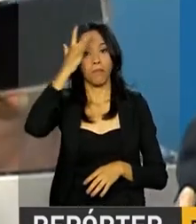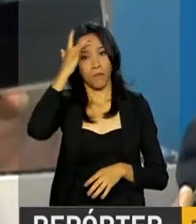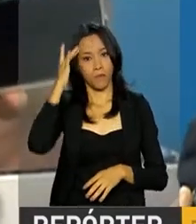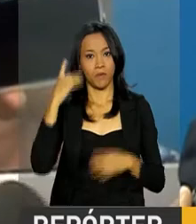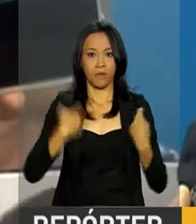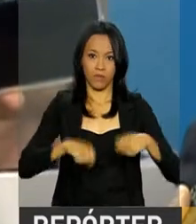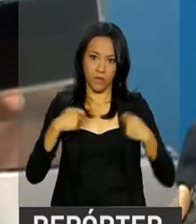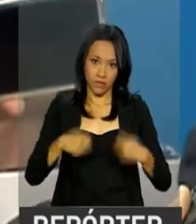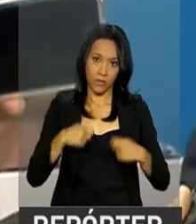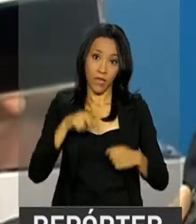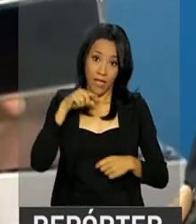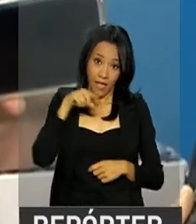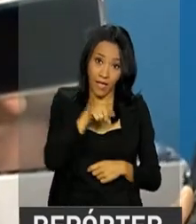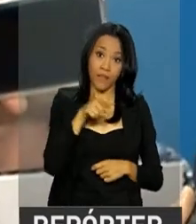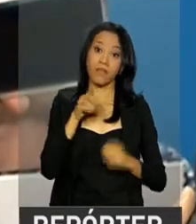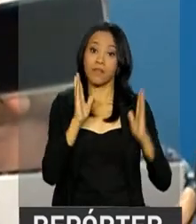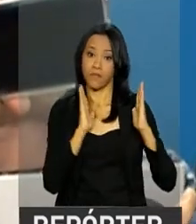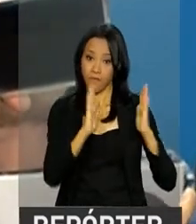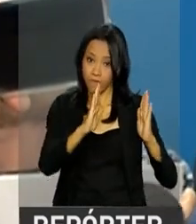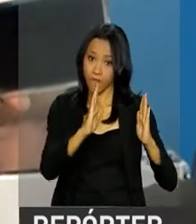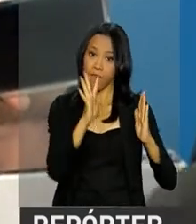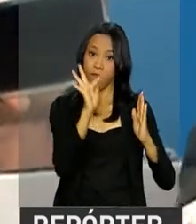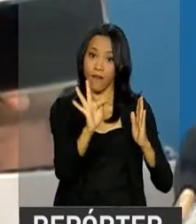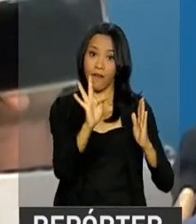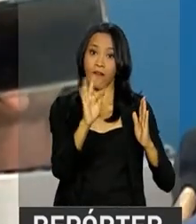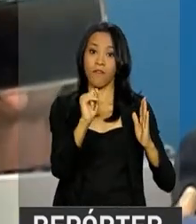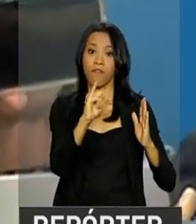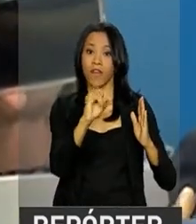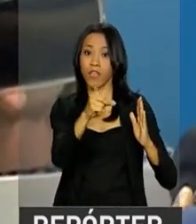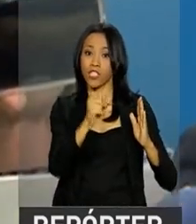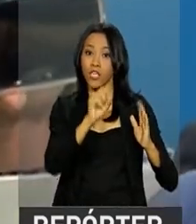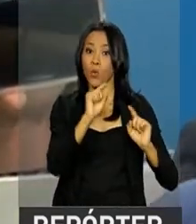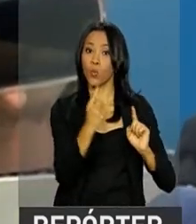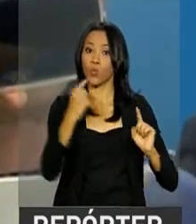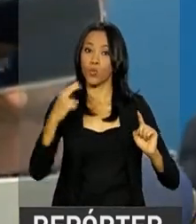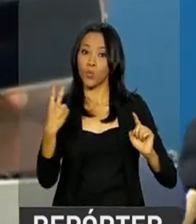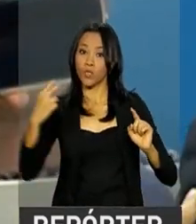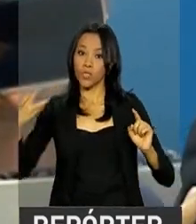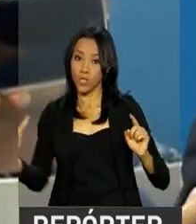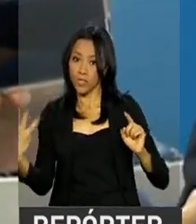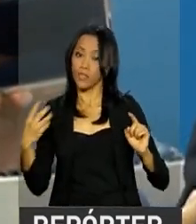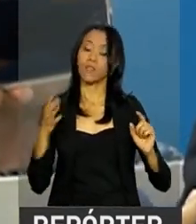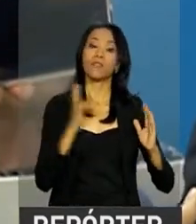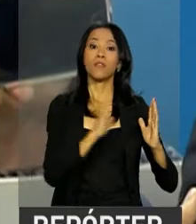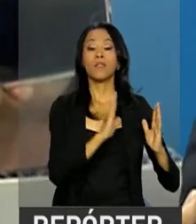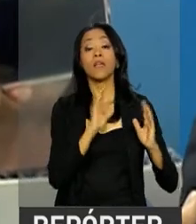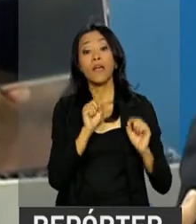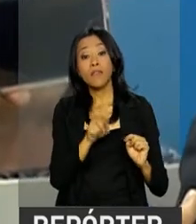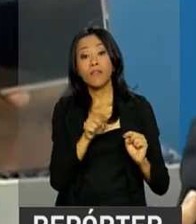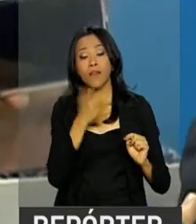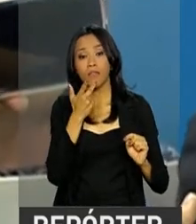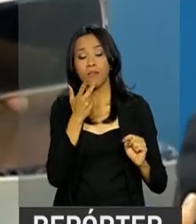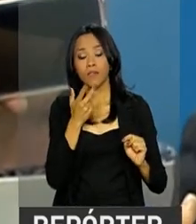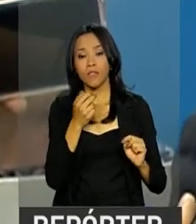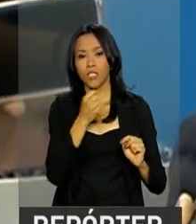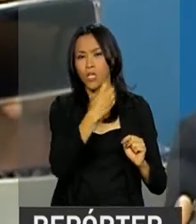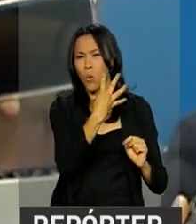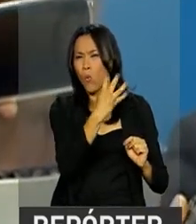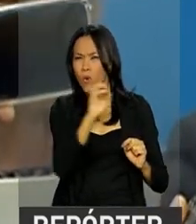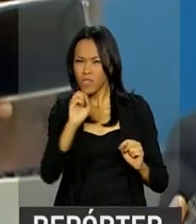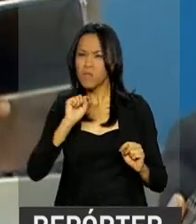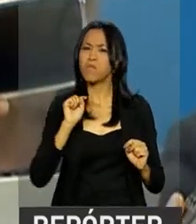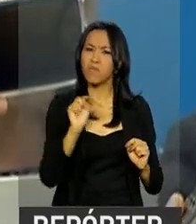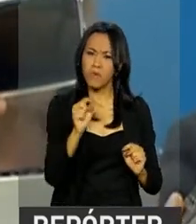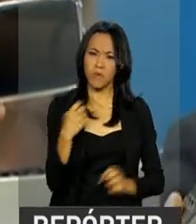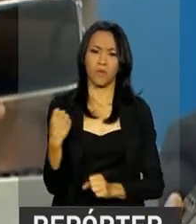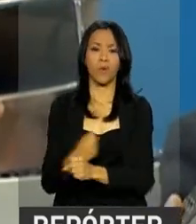programa faixa 1 e 6 2 e 3 estamos falando de 400 mil unidades pelo menos em produção nesse exato momento